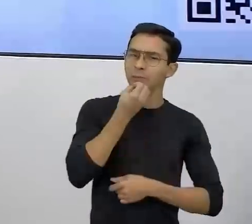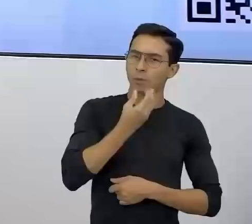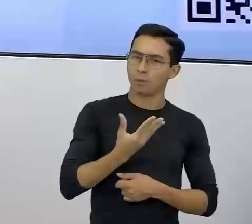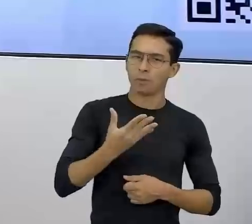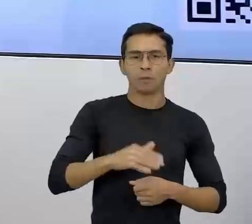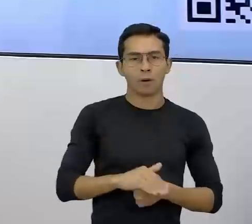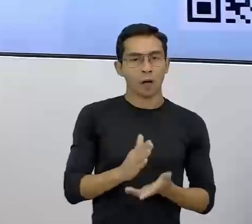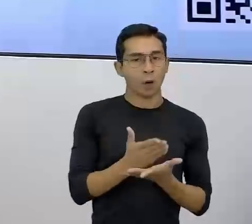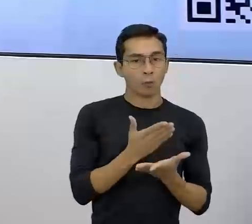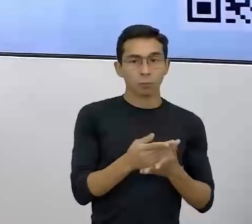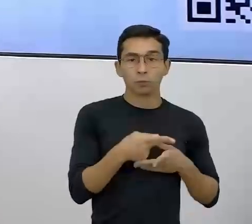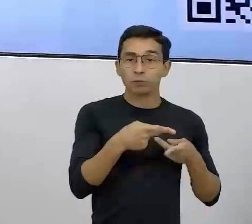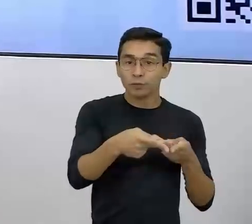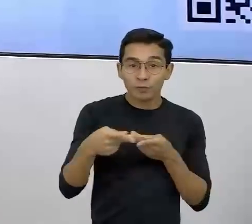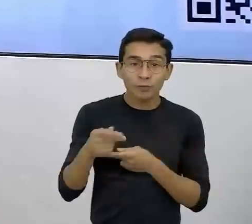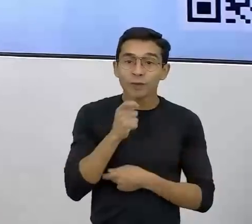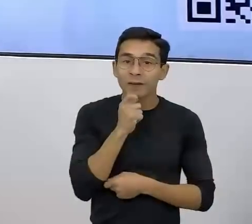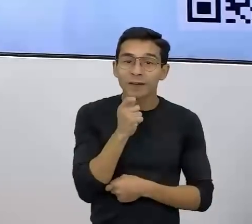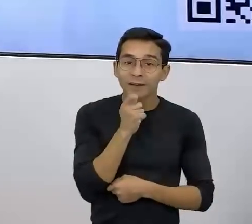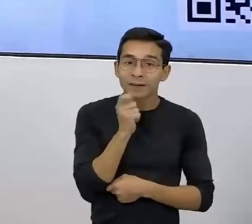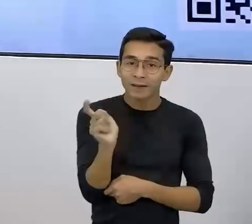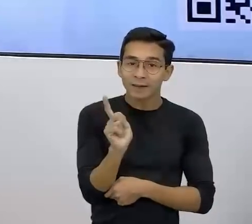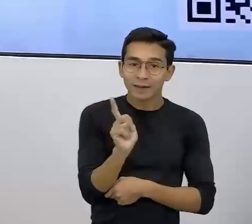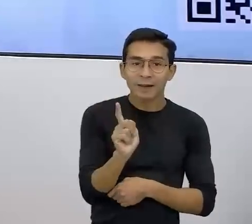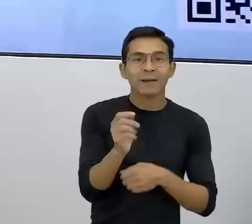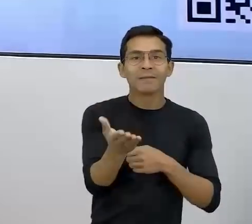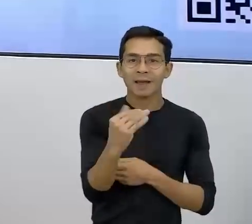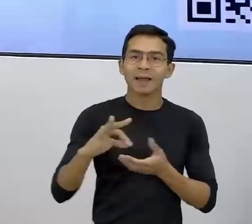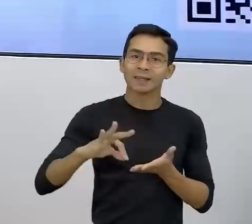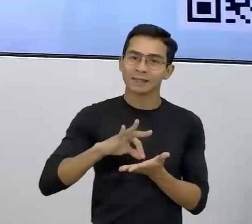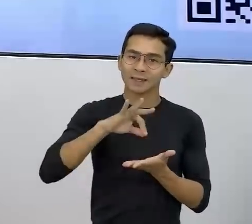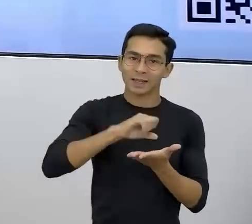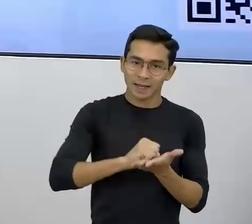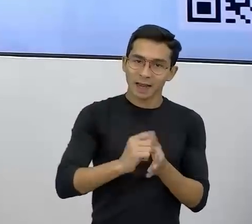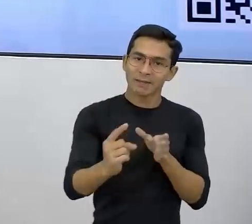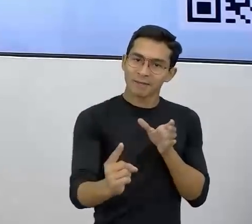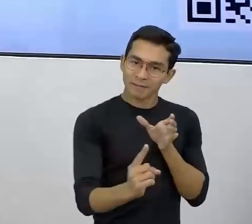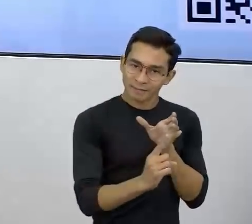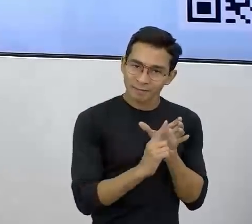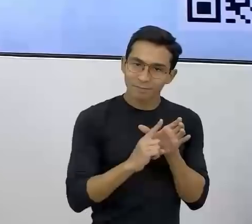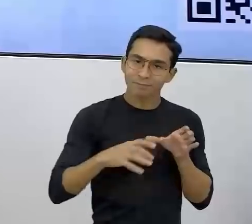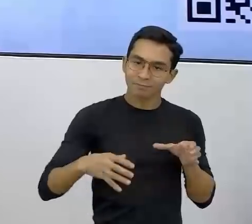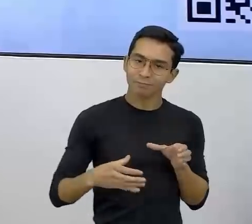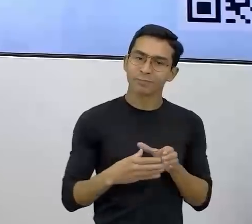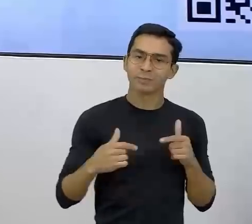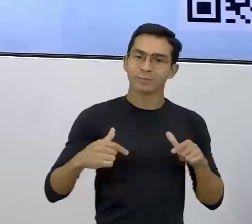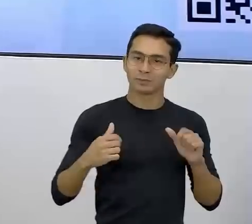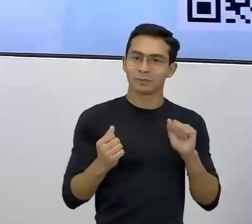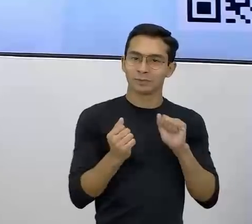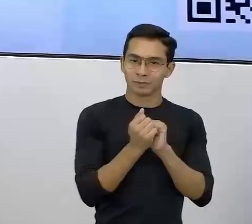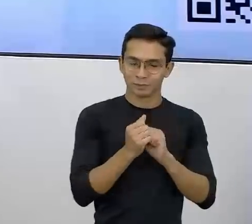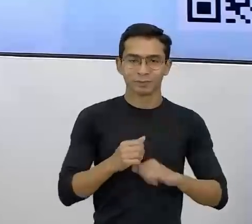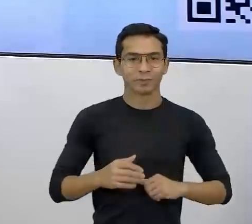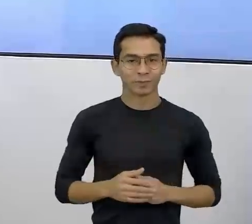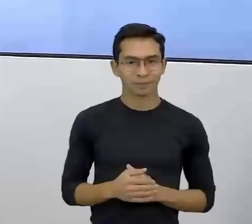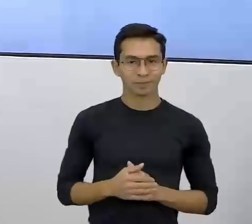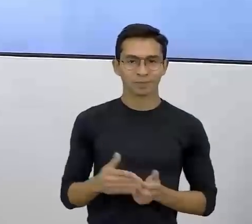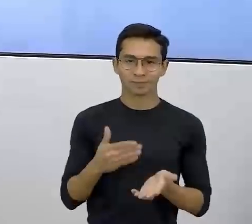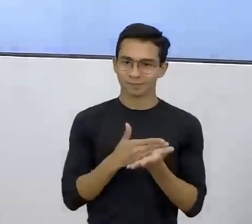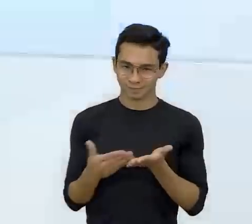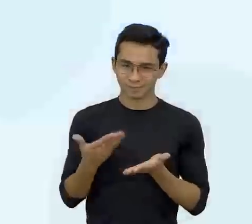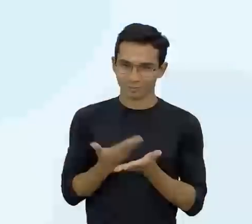acompanhar, se inscrevam e venham aqui fazer parte dessa equipe de formação conosco. Vamos lá para o nosso momento de estudo, então.